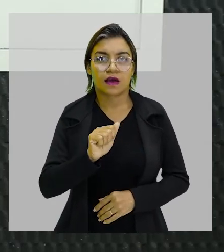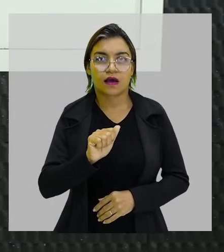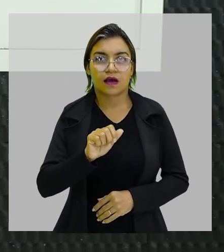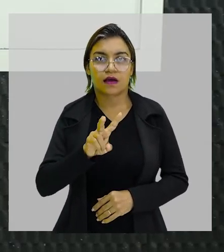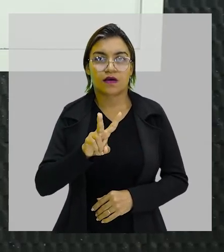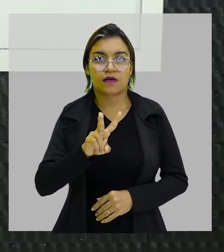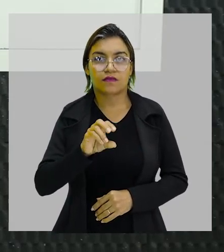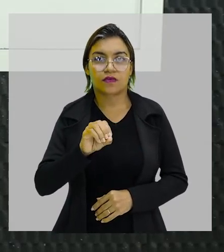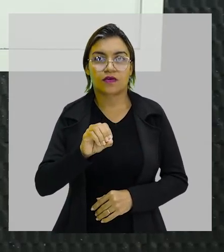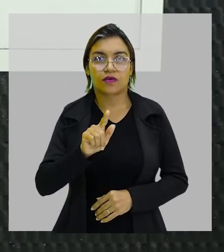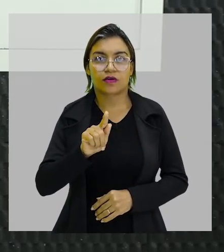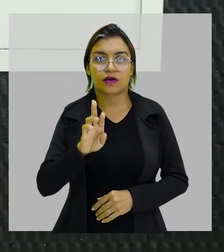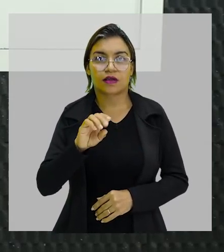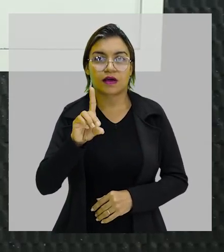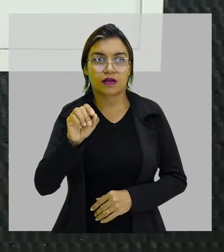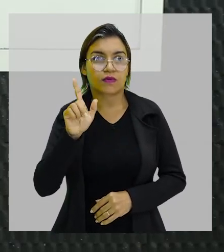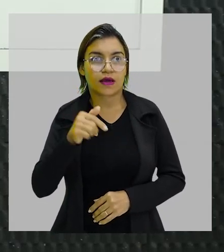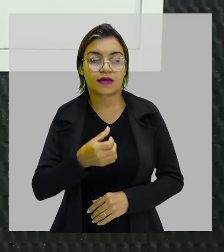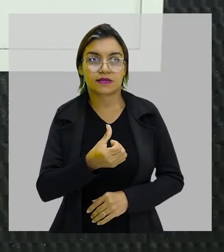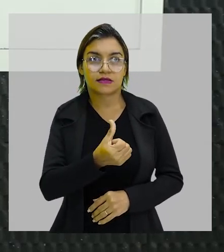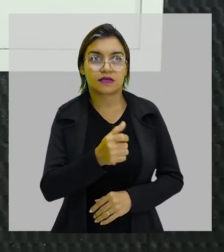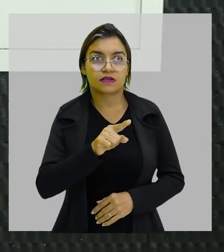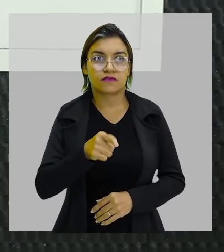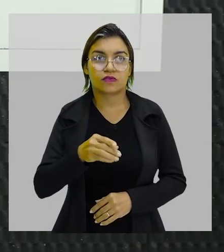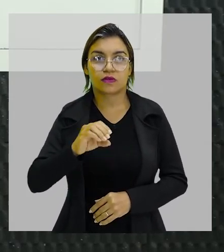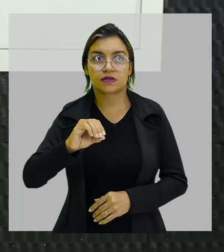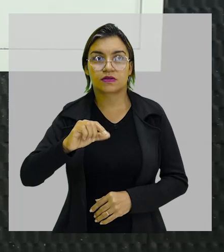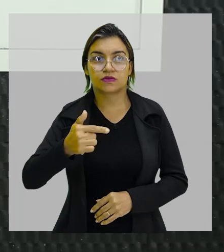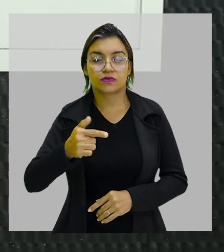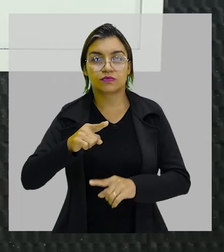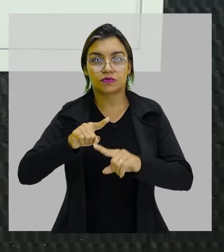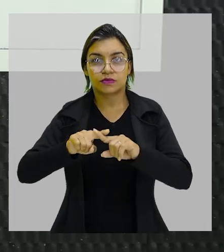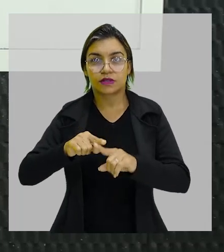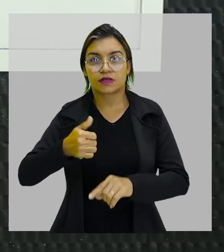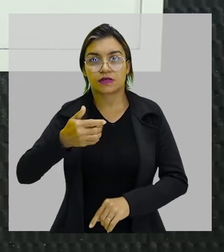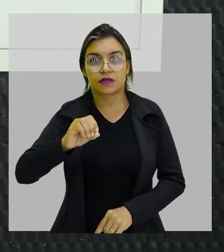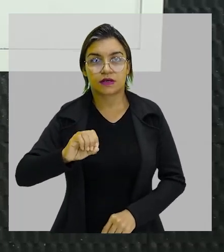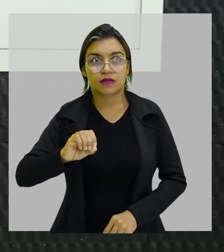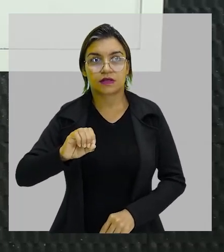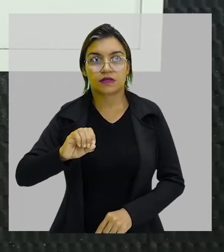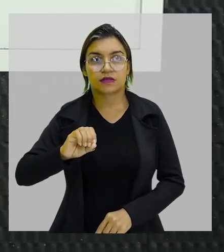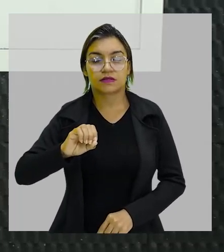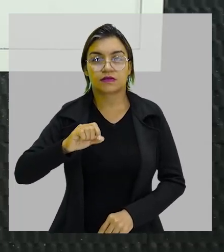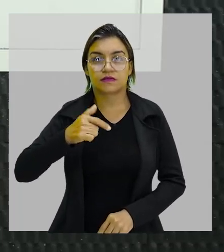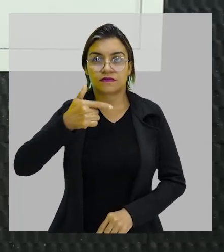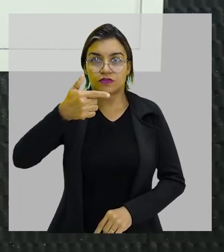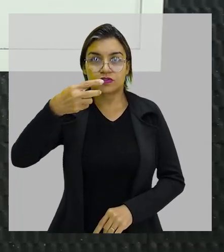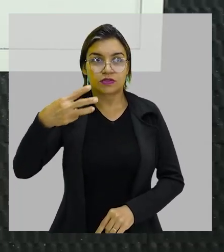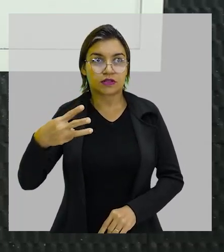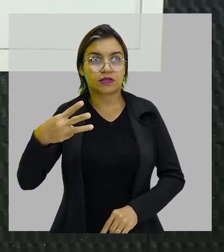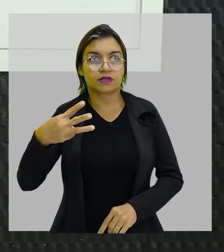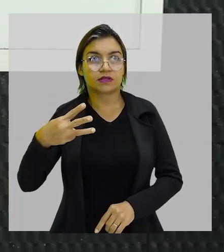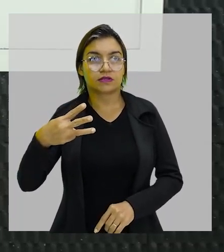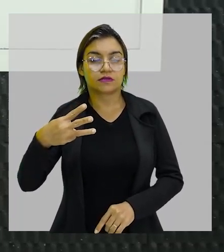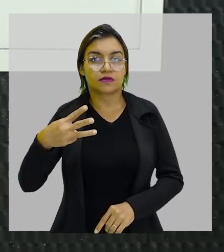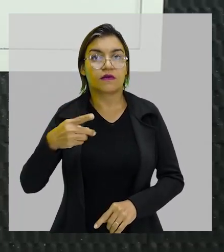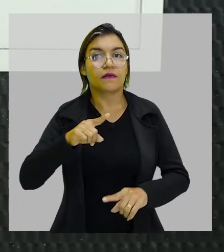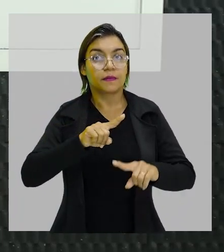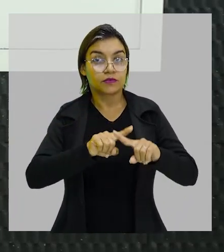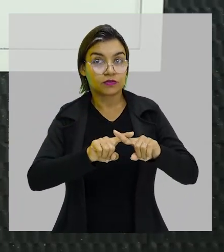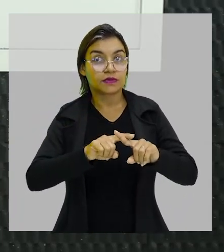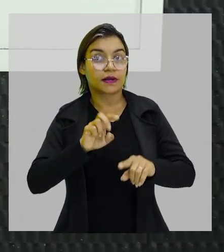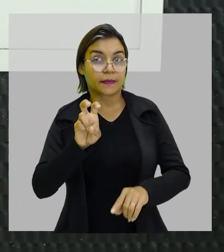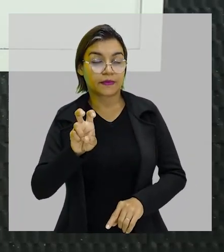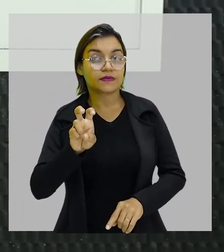6,02 vezes 10 a 23, eu vou multiplicar por 5, que é justamente o número de